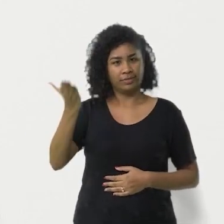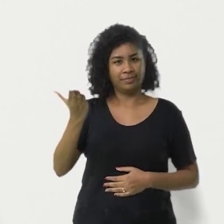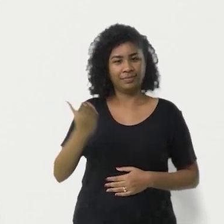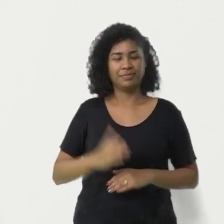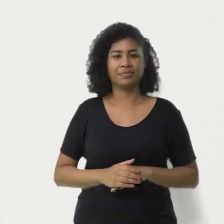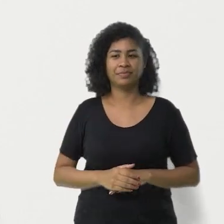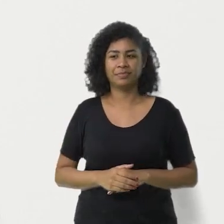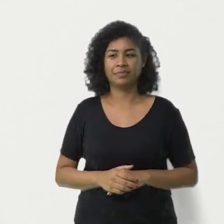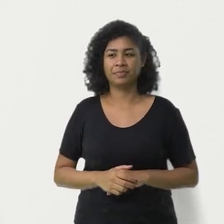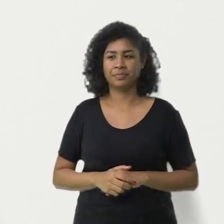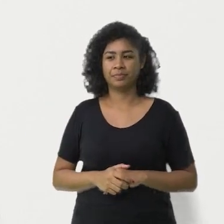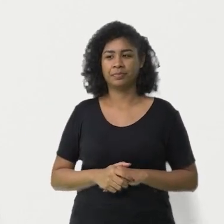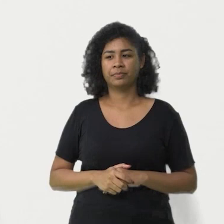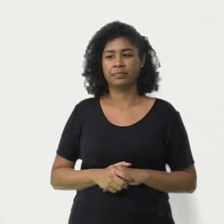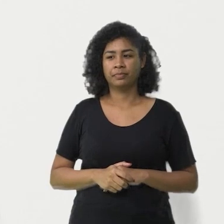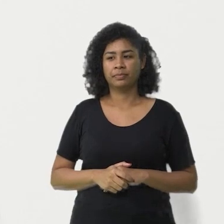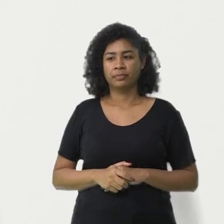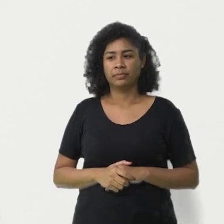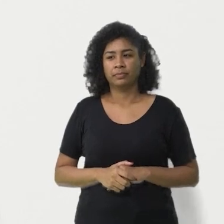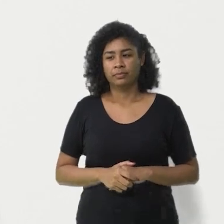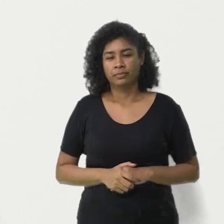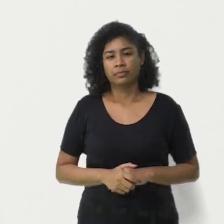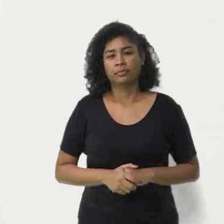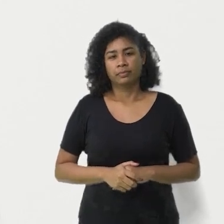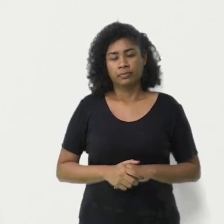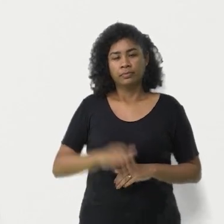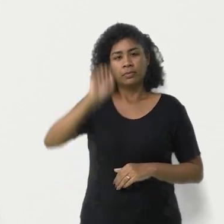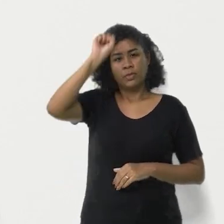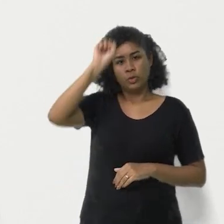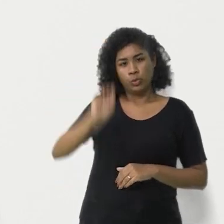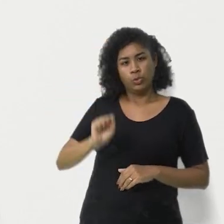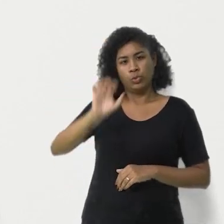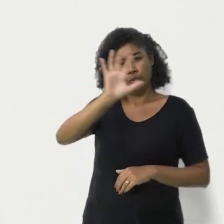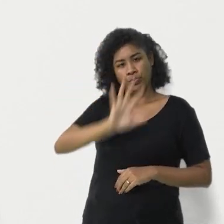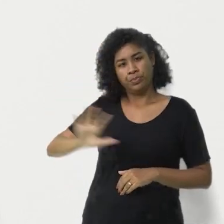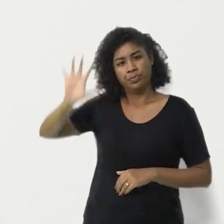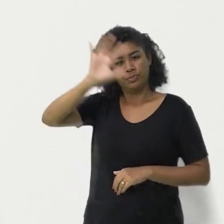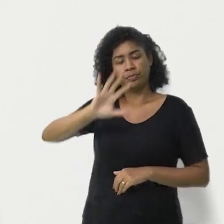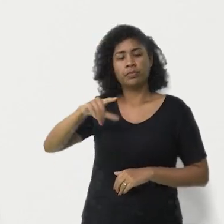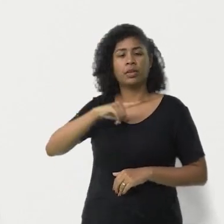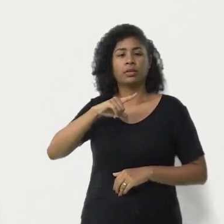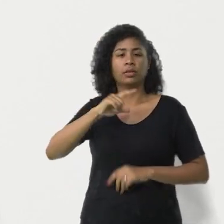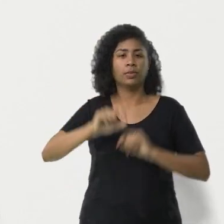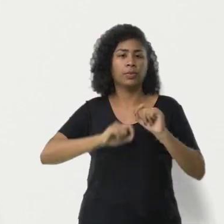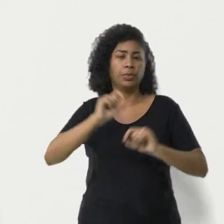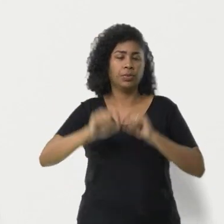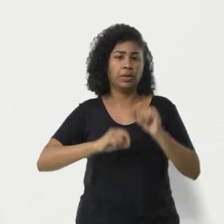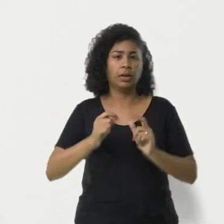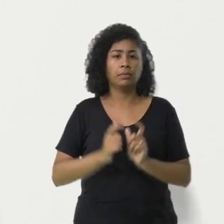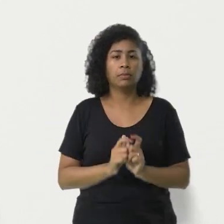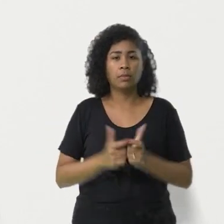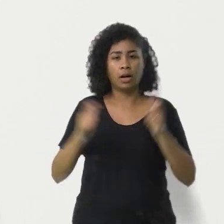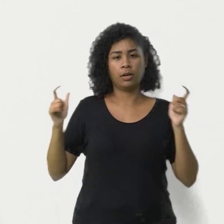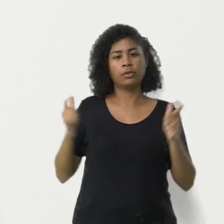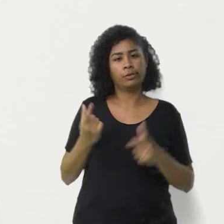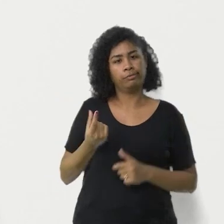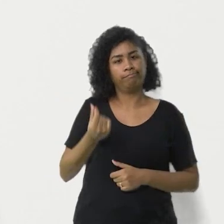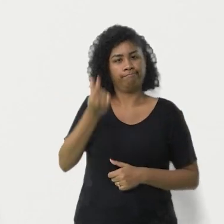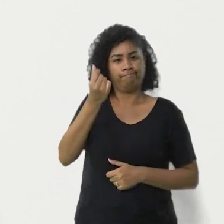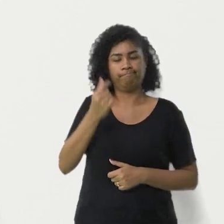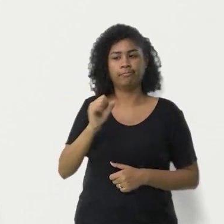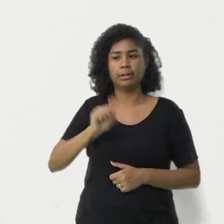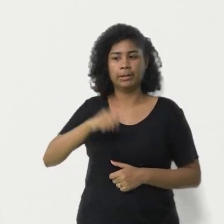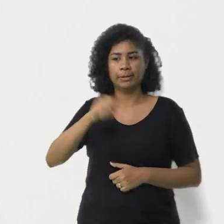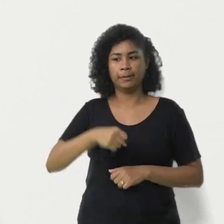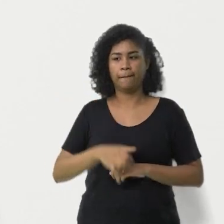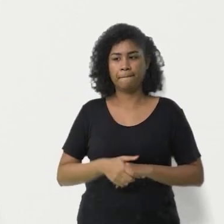diminuição, enquanto na região sul do nosso país vai ter o maior rendimento,